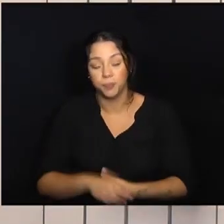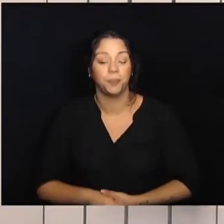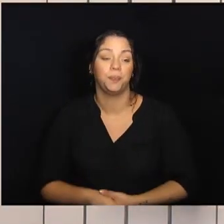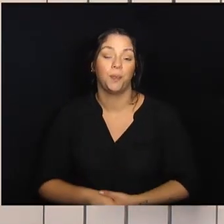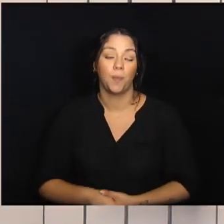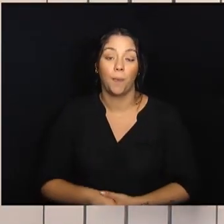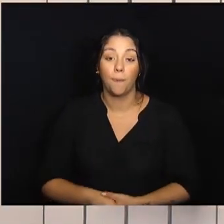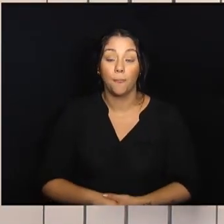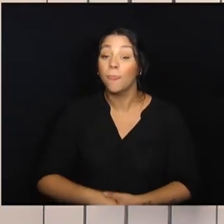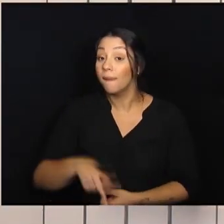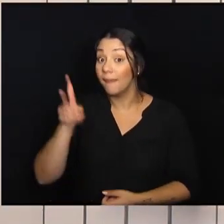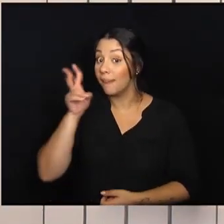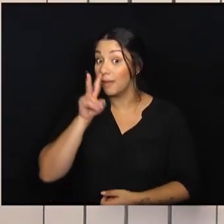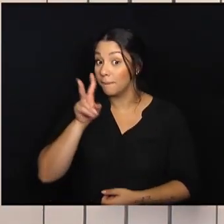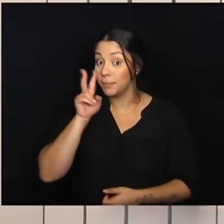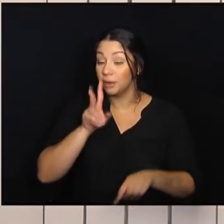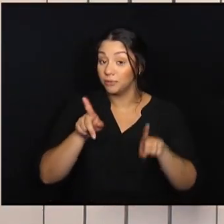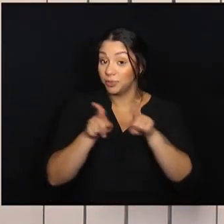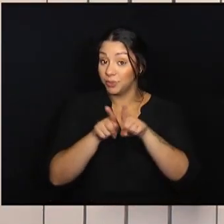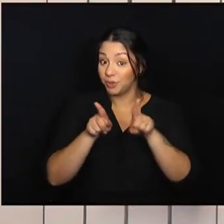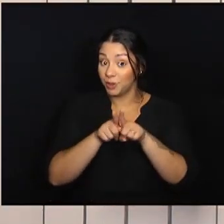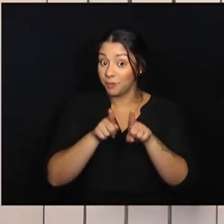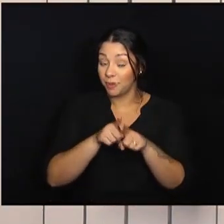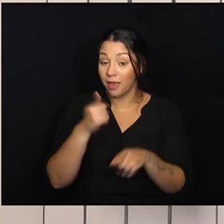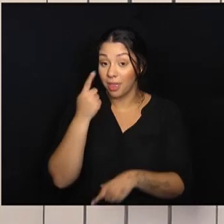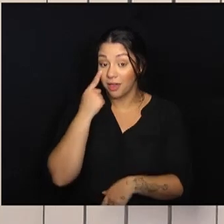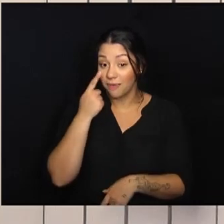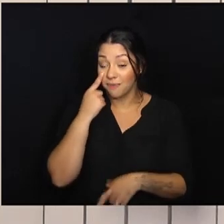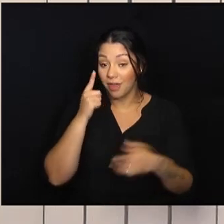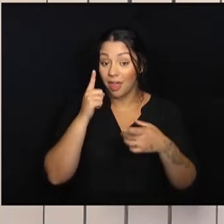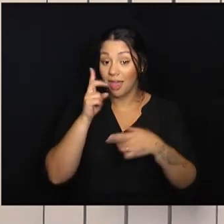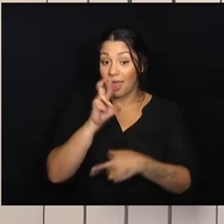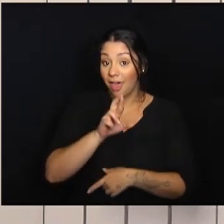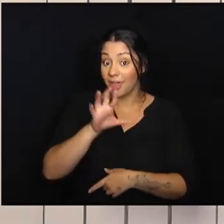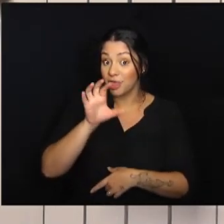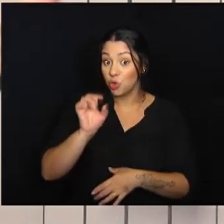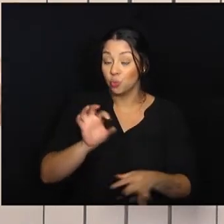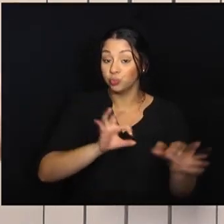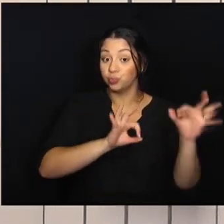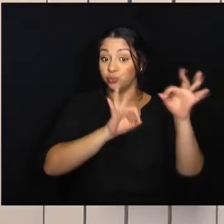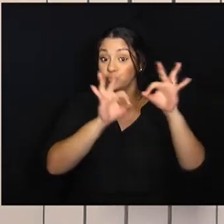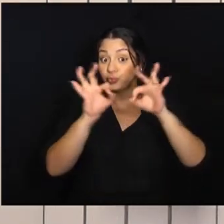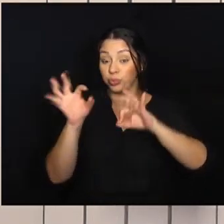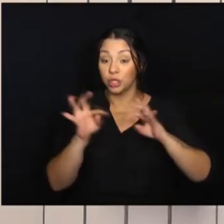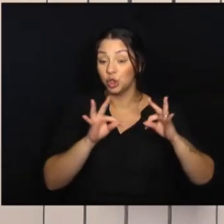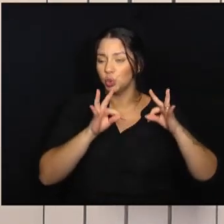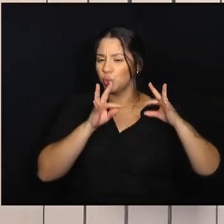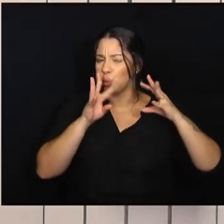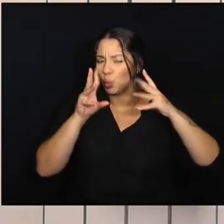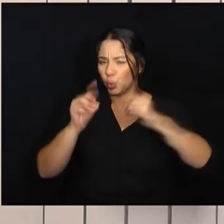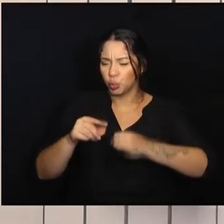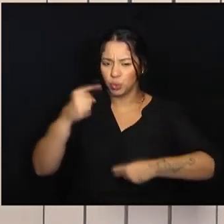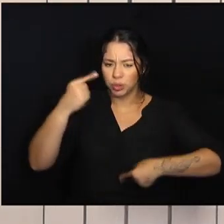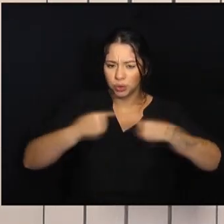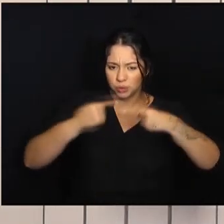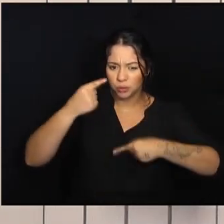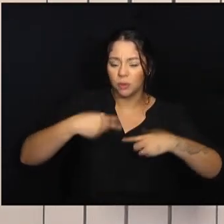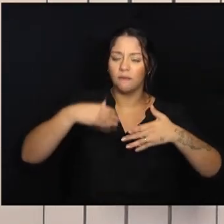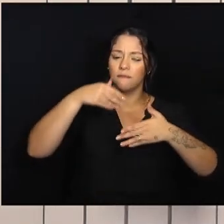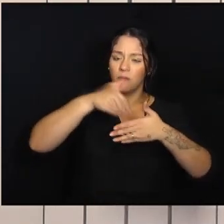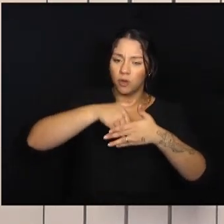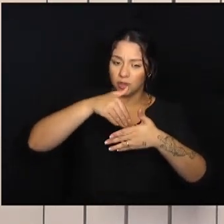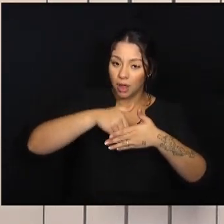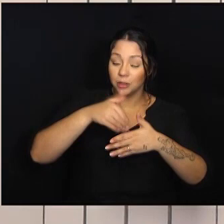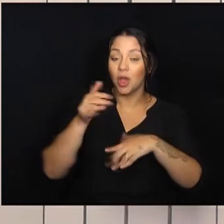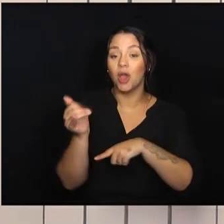Lembrando que você pode conferir a reunião ordinária na íntegra, todas as discussões e votações pelo